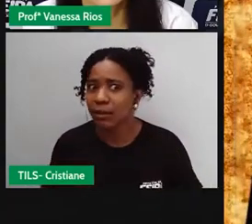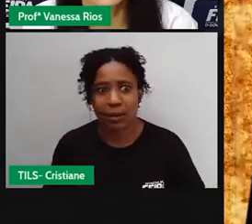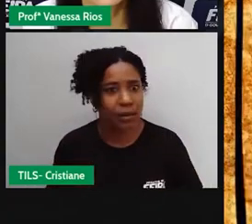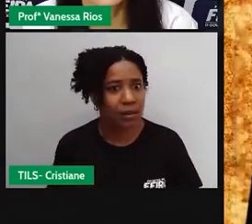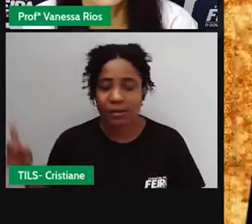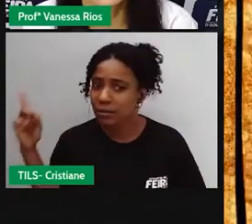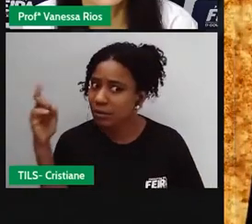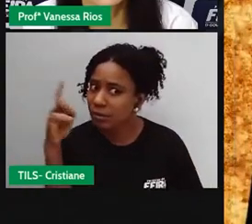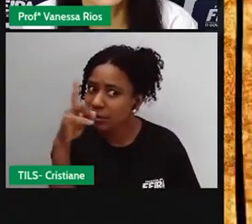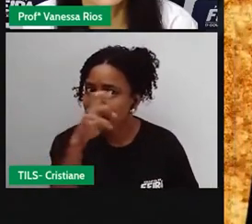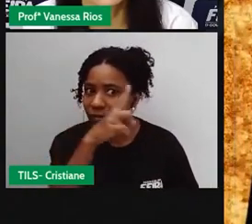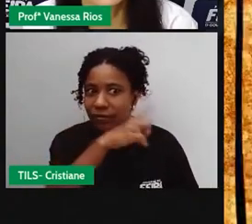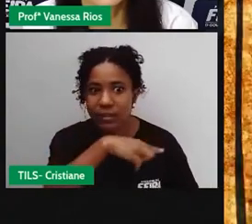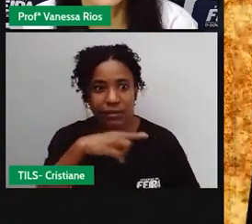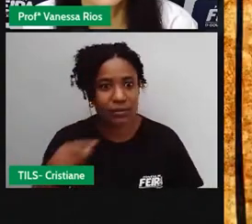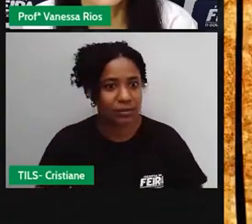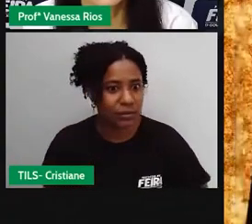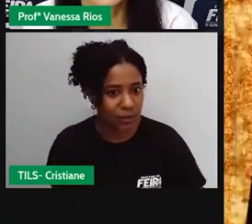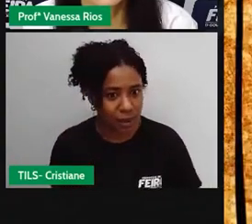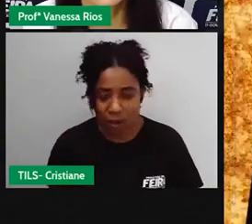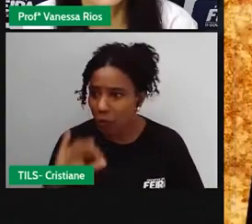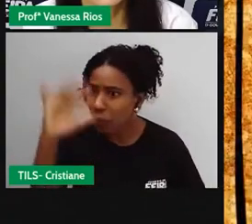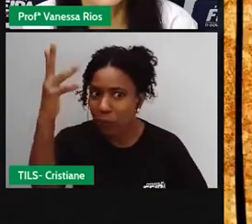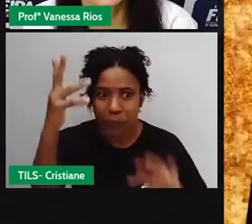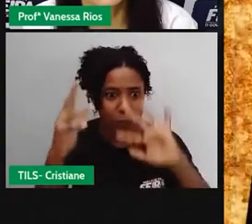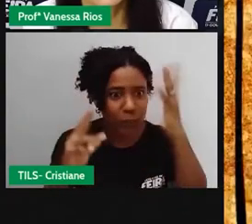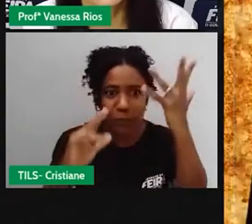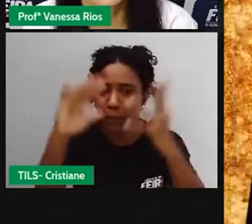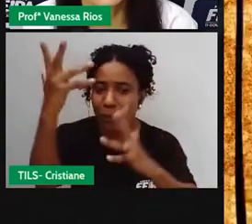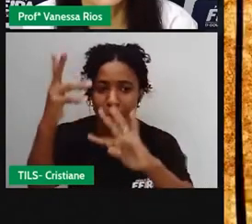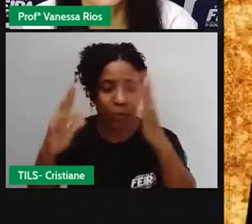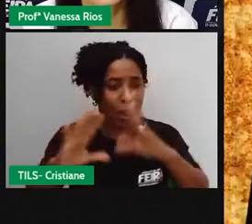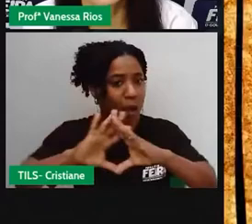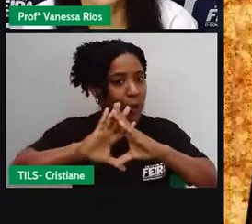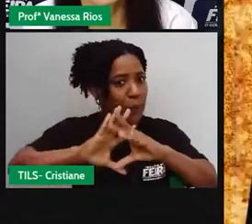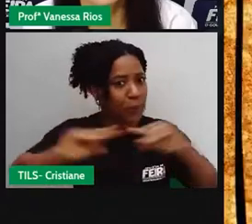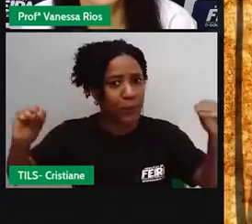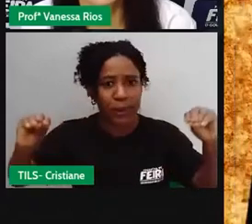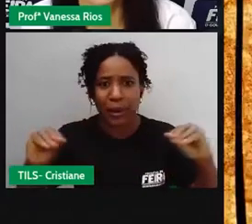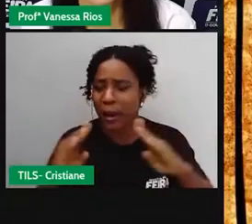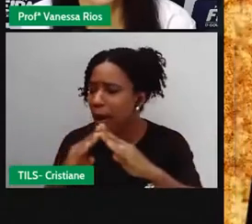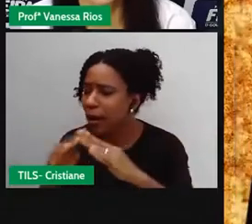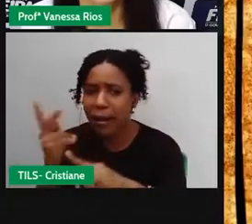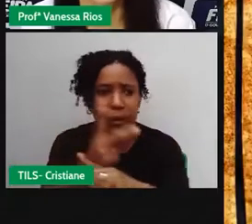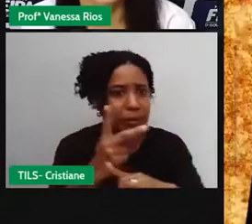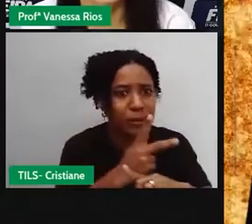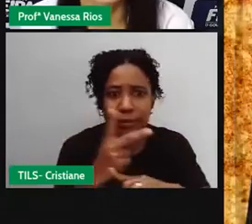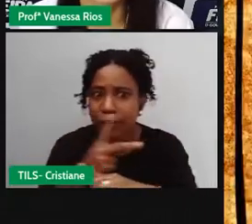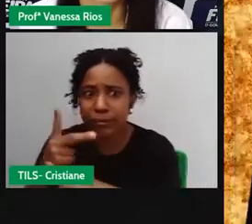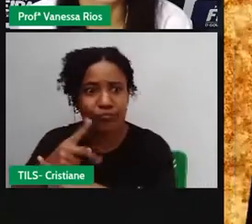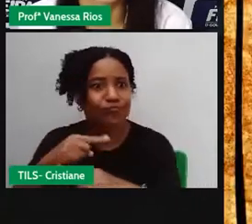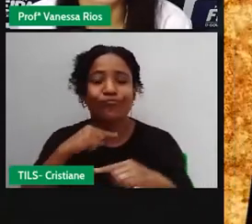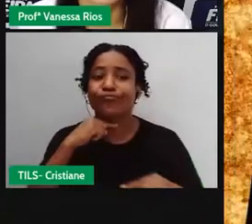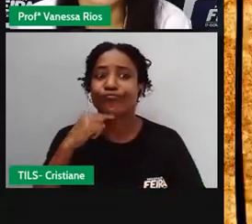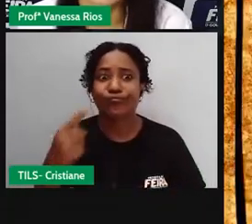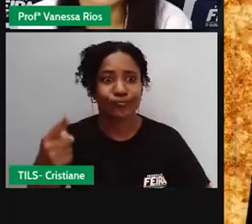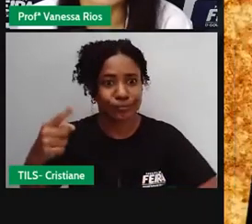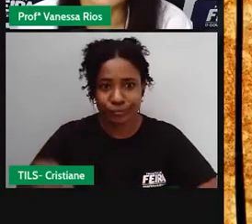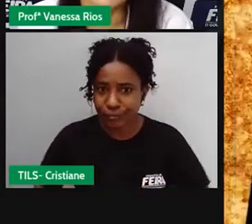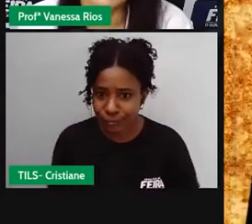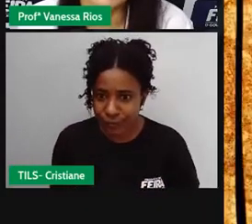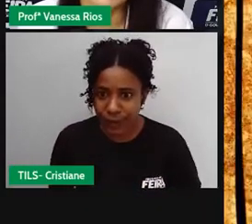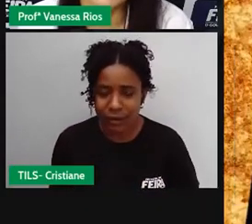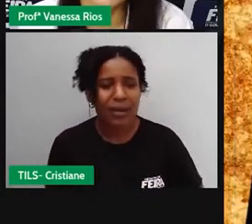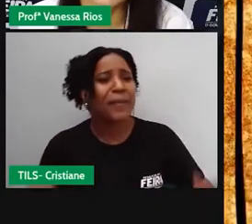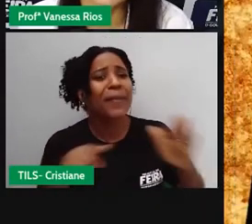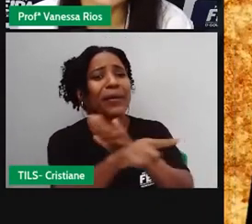negócio daqueles ia acontecer. Todo mundo procurava alguma coisa dentro de casa e não achava encanto nenhum. E quando se ia perguntar se